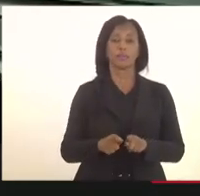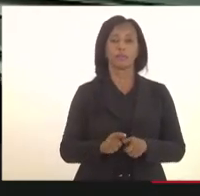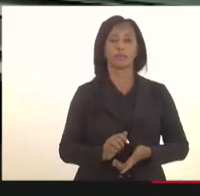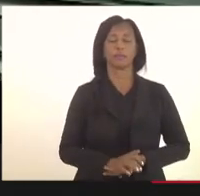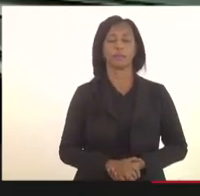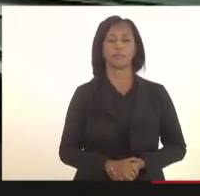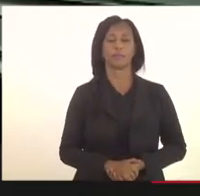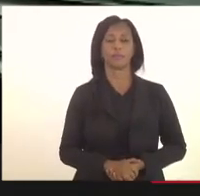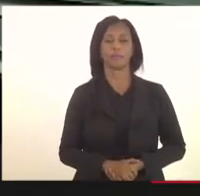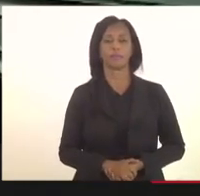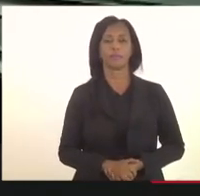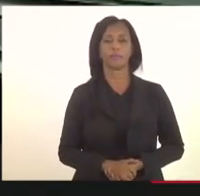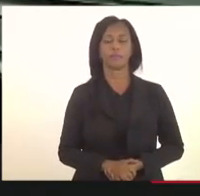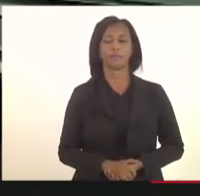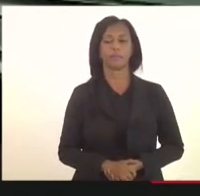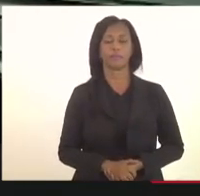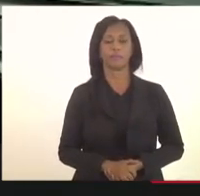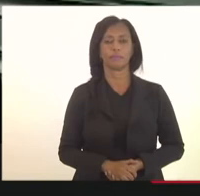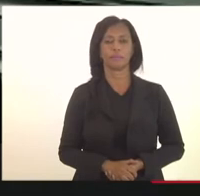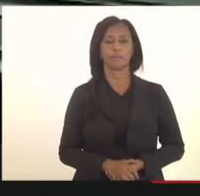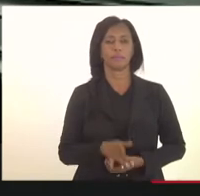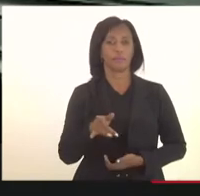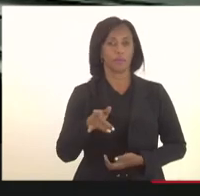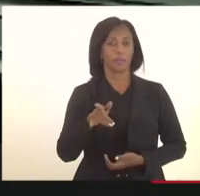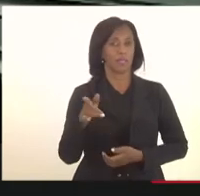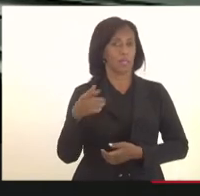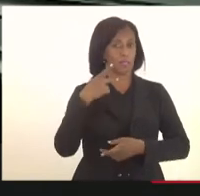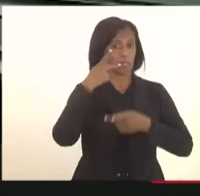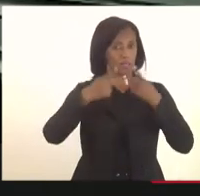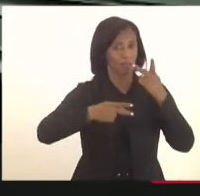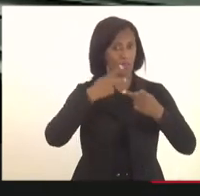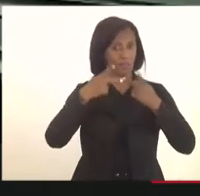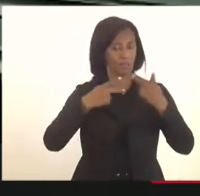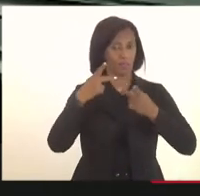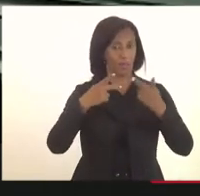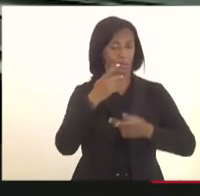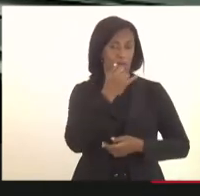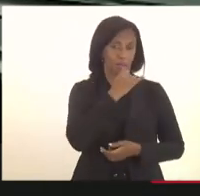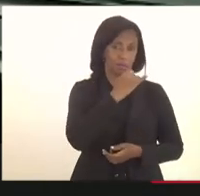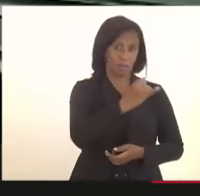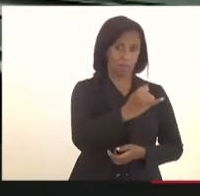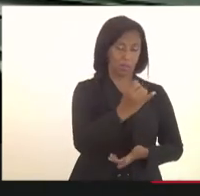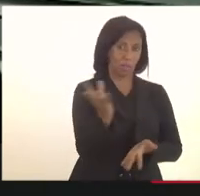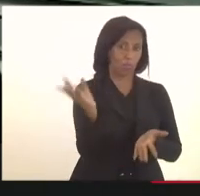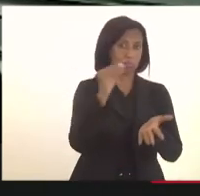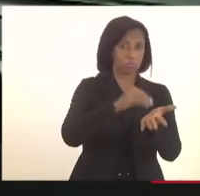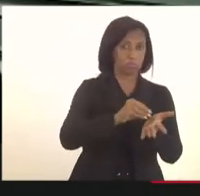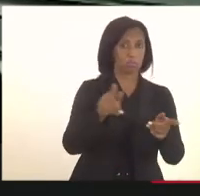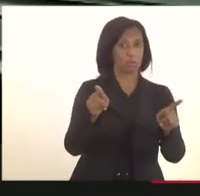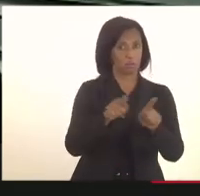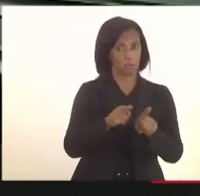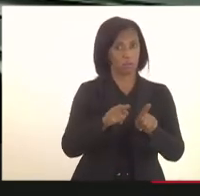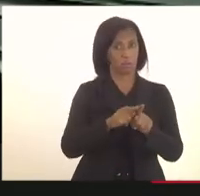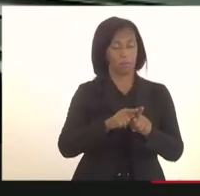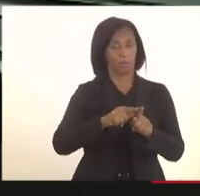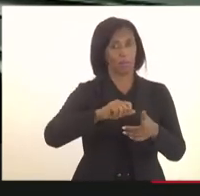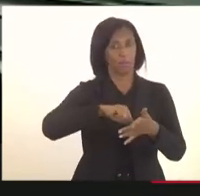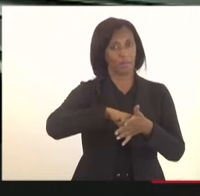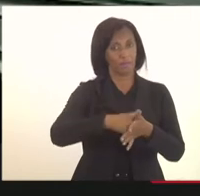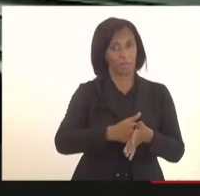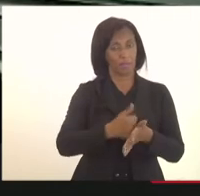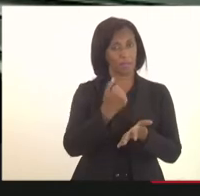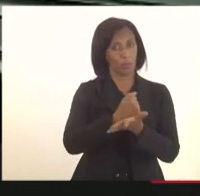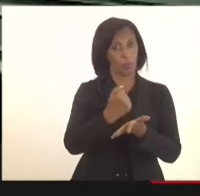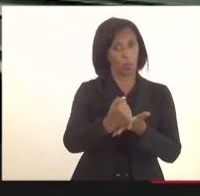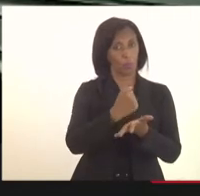gente, nessa arguição ao Ministério de Minas e Energia, colocar que a vedação específica nos